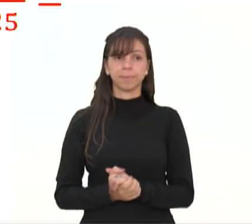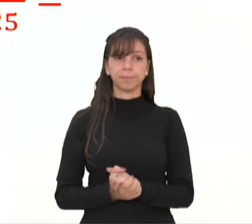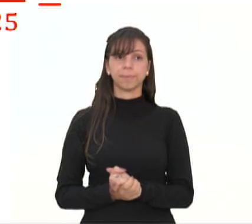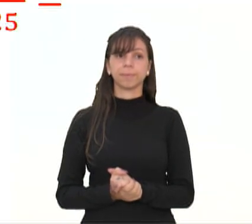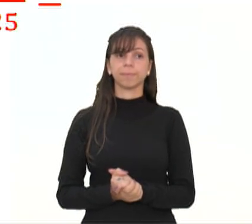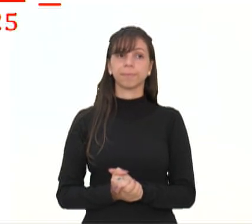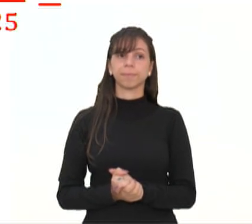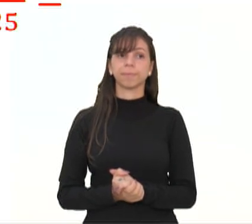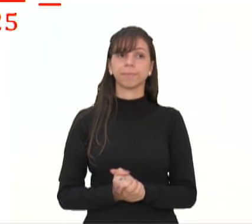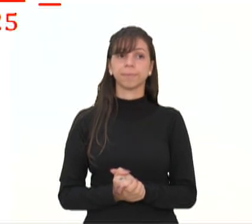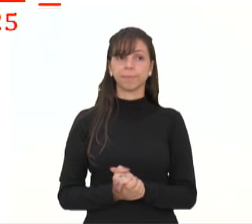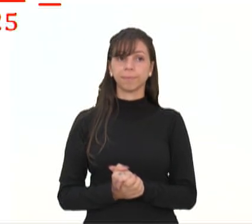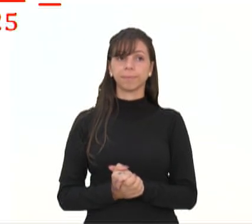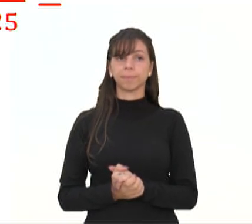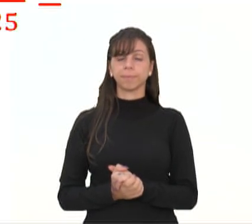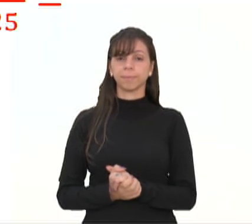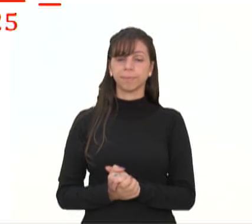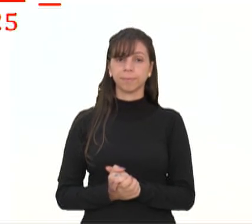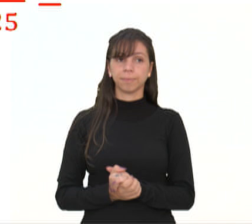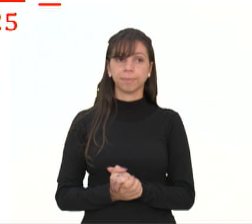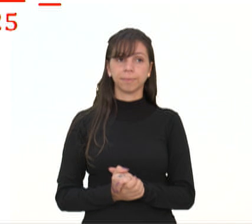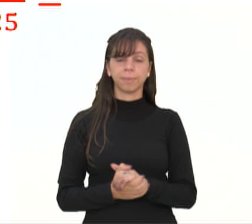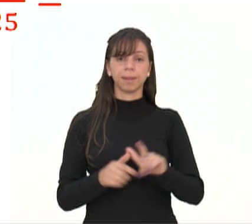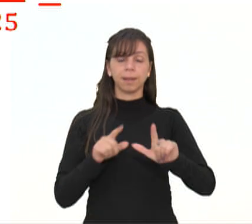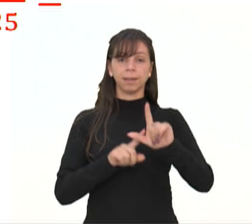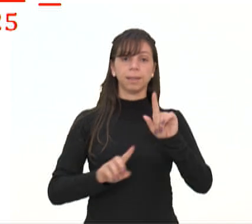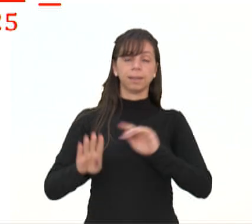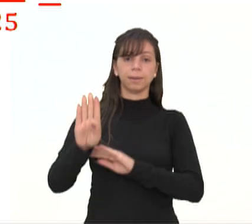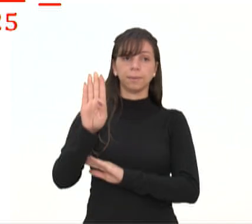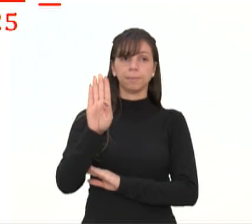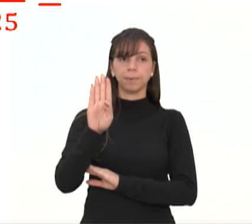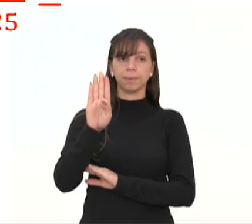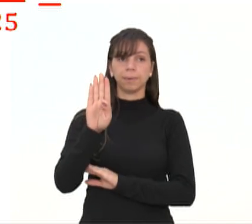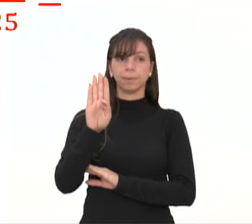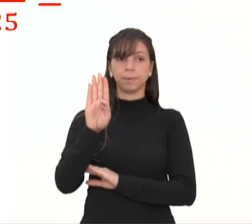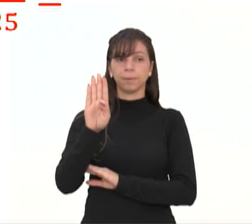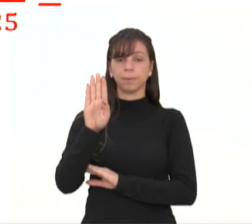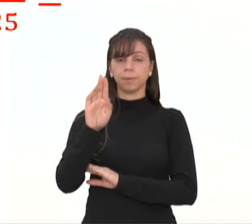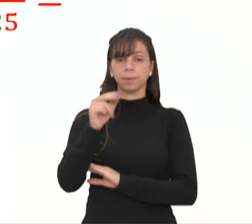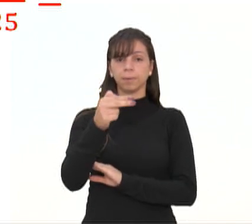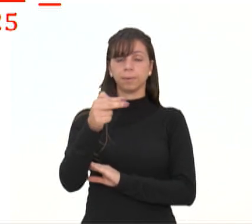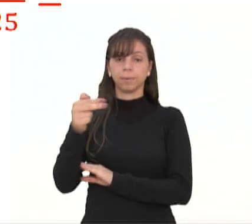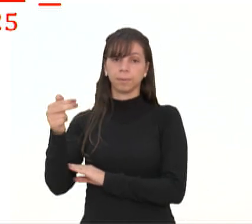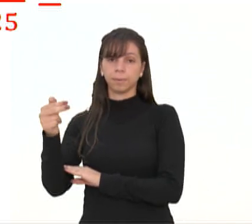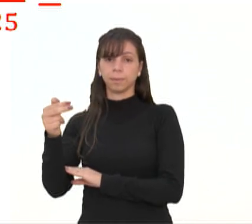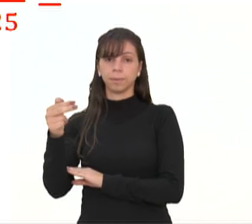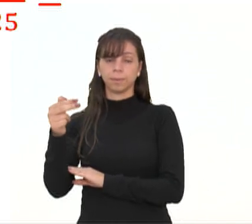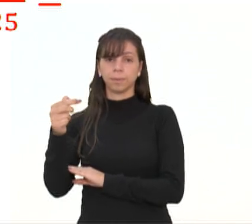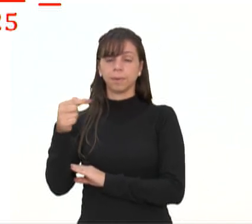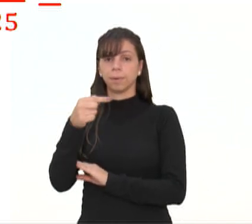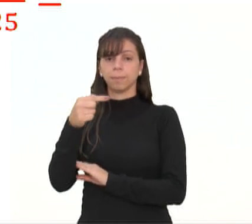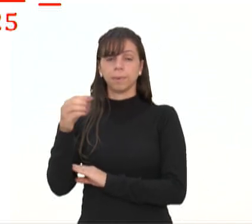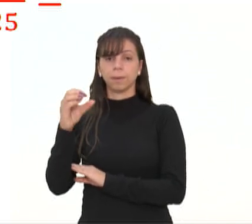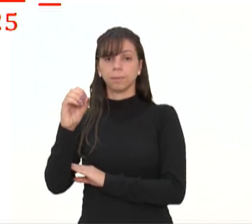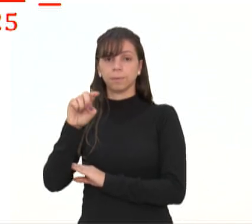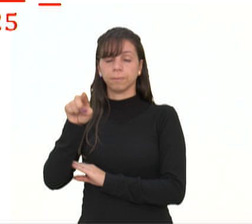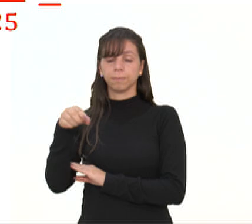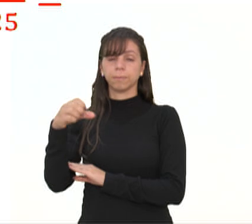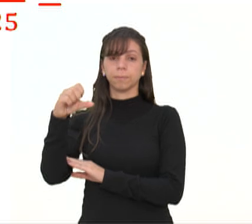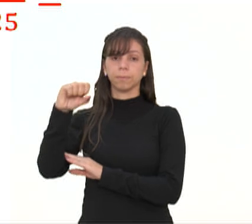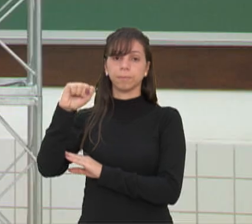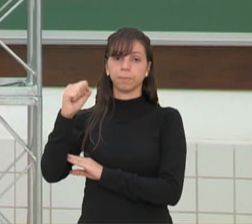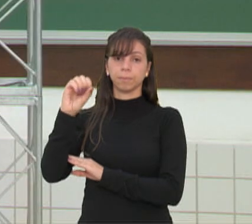Ali na letra B, ó, fiz o primeiro, separado, menos 2,3, deu o último resultado, menos